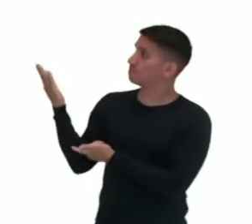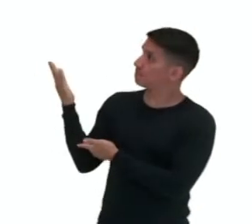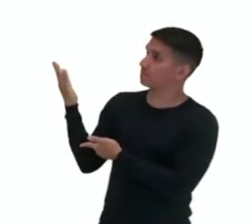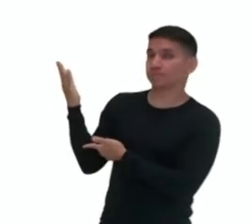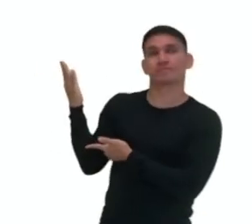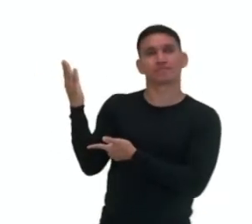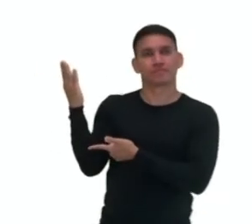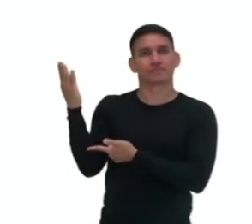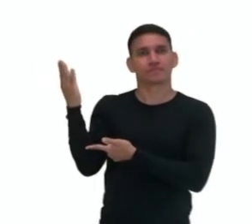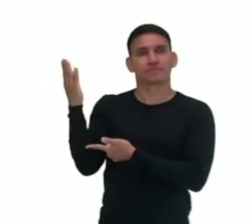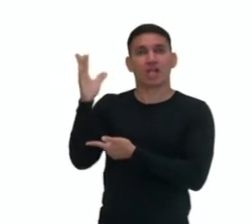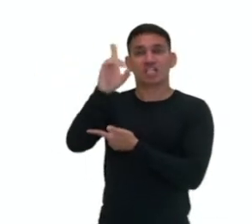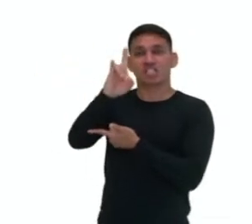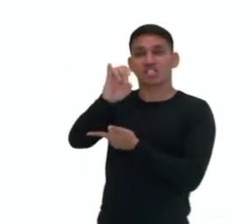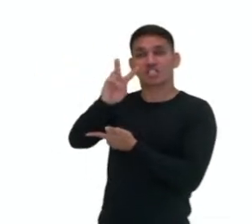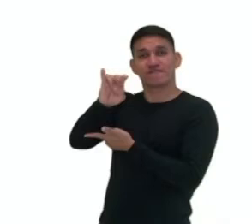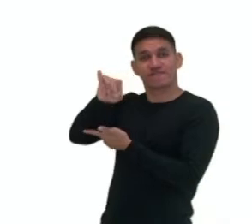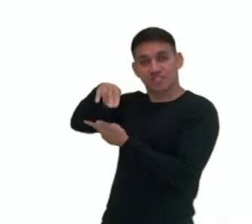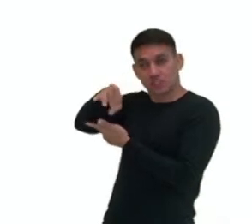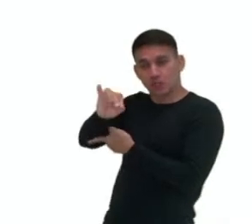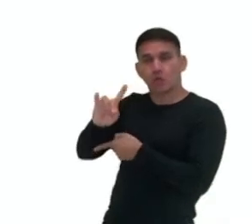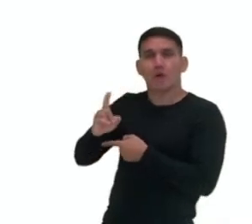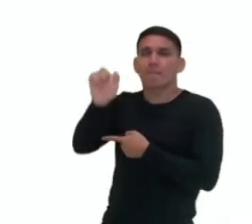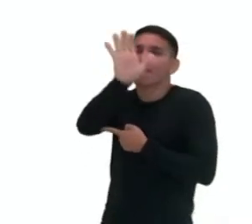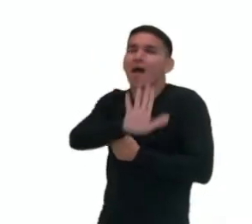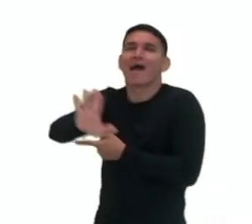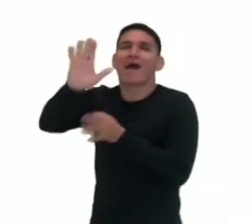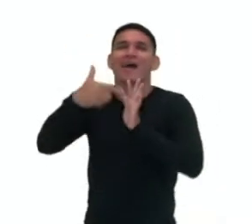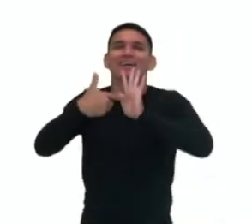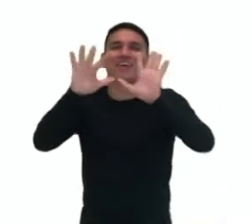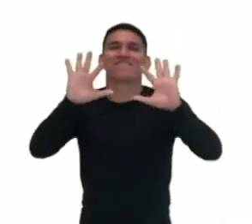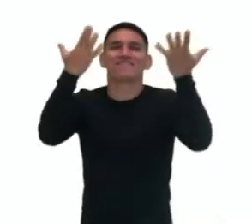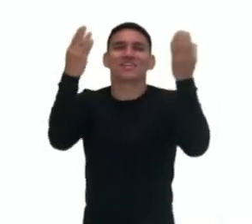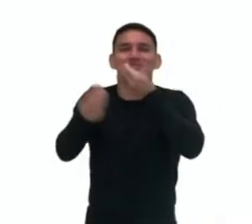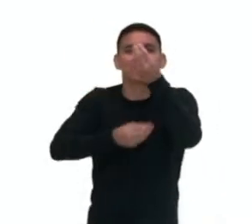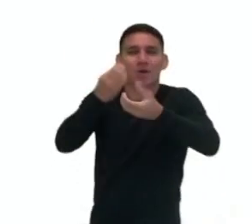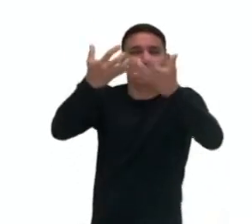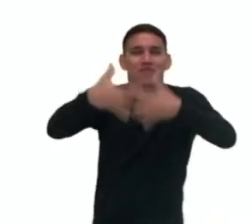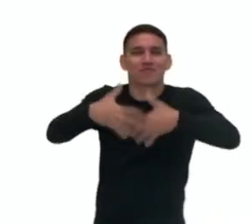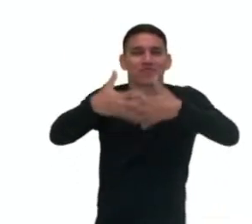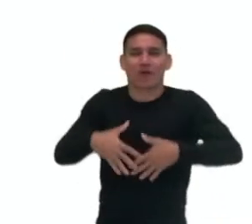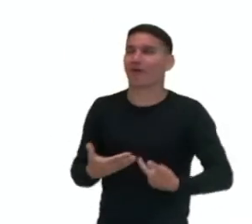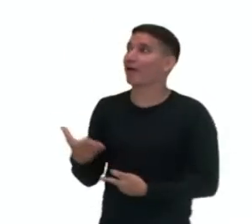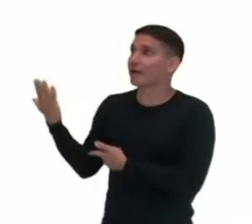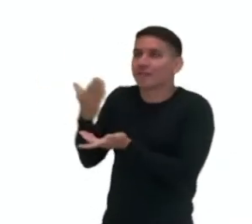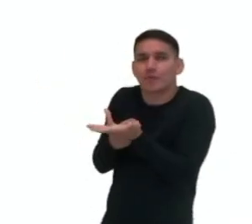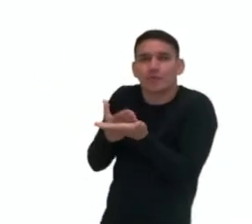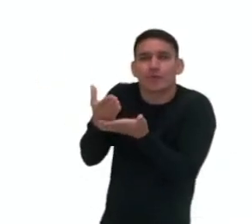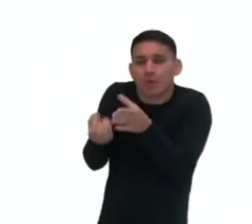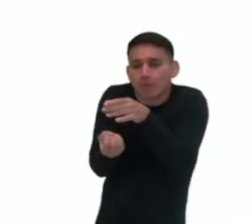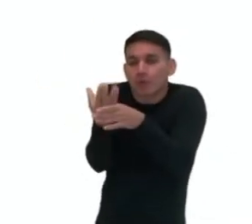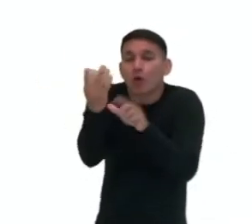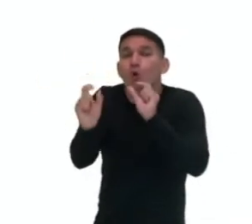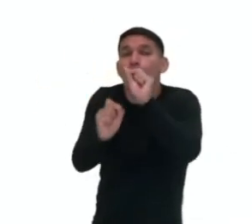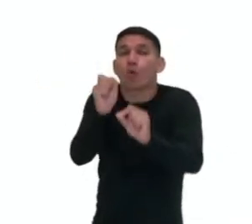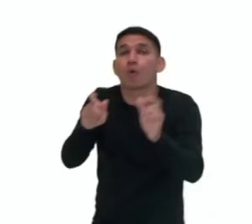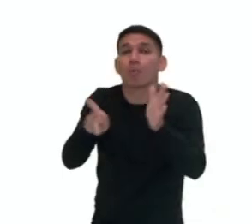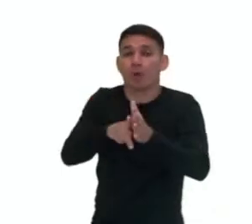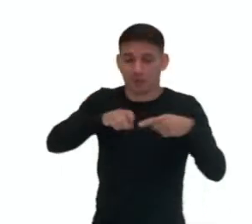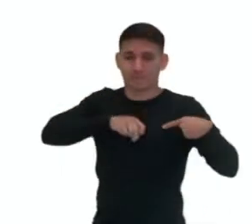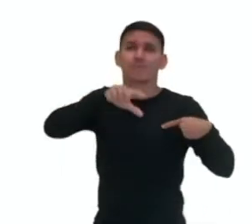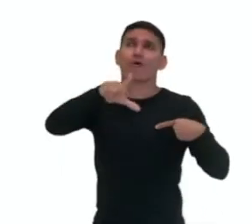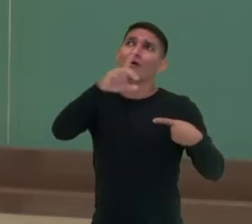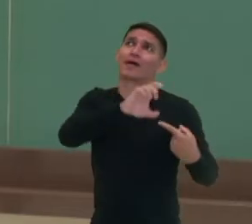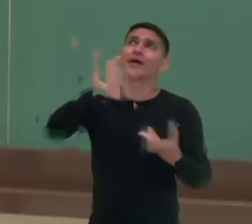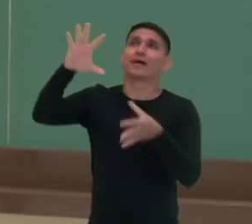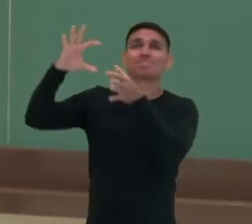tenho uma imagem de uma festa do Divino, e a sua origem está em Portugal,